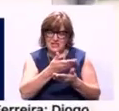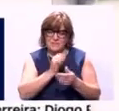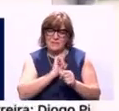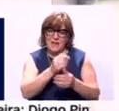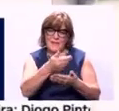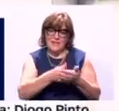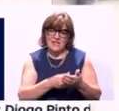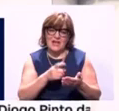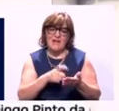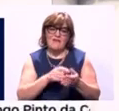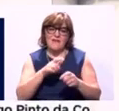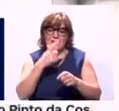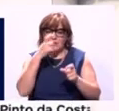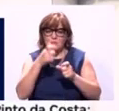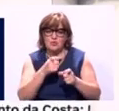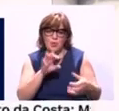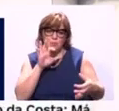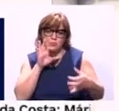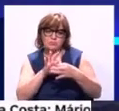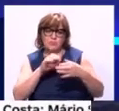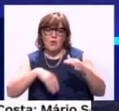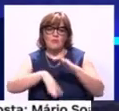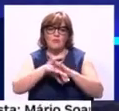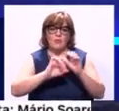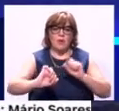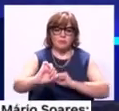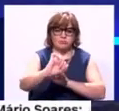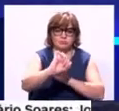sua lista falta gente ligada ao futebol?